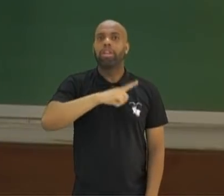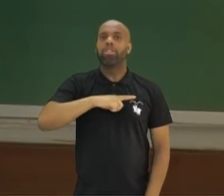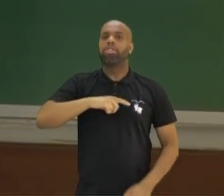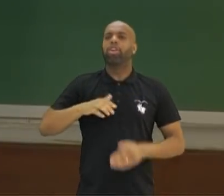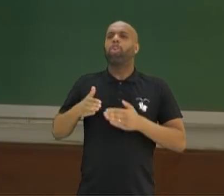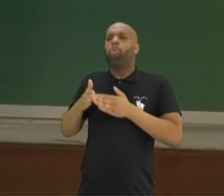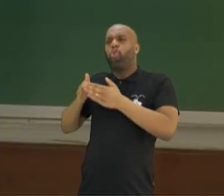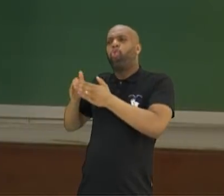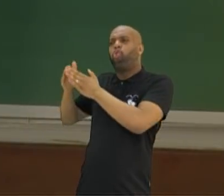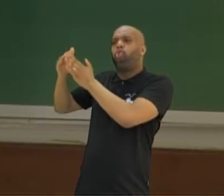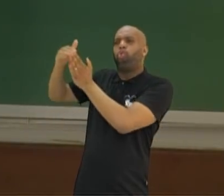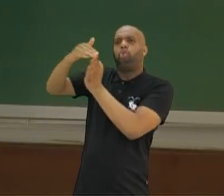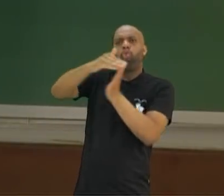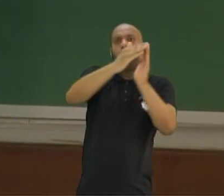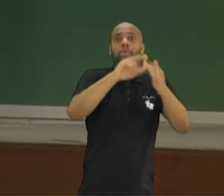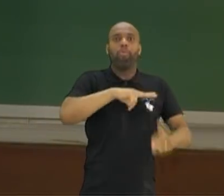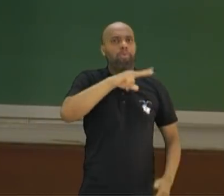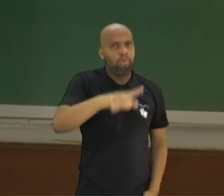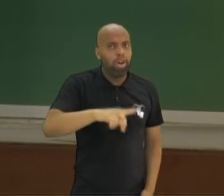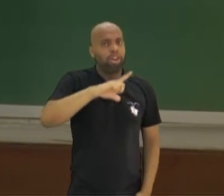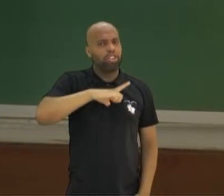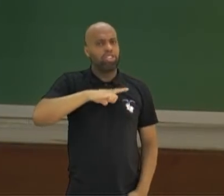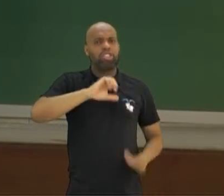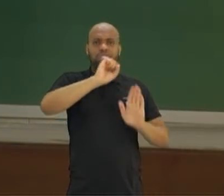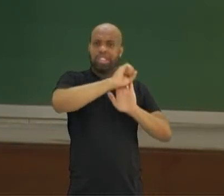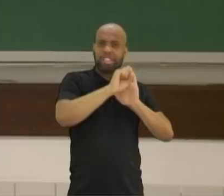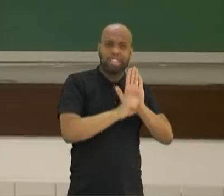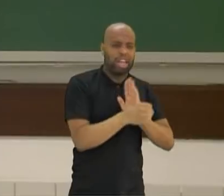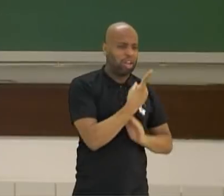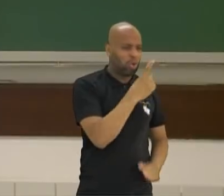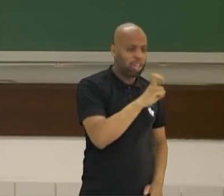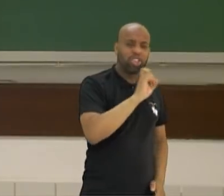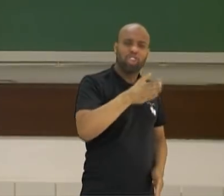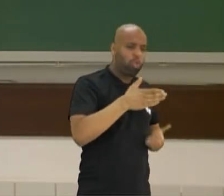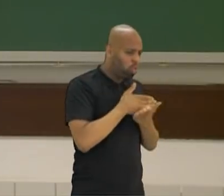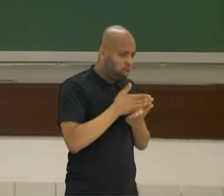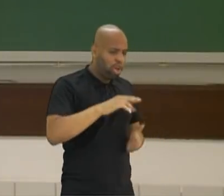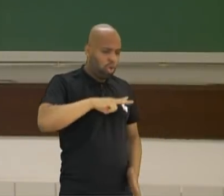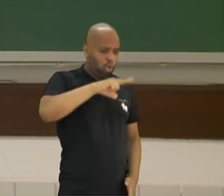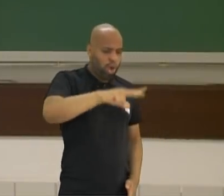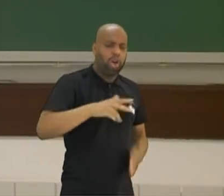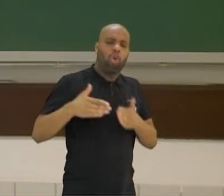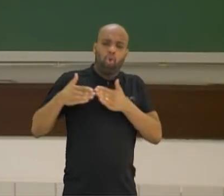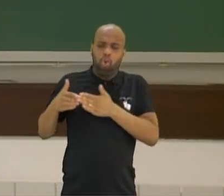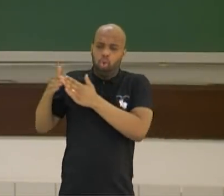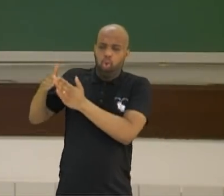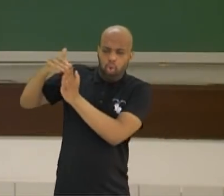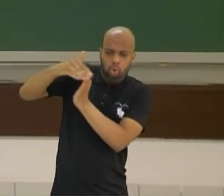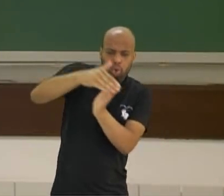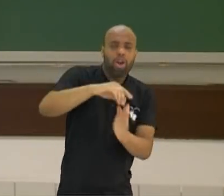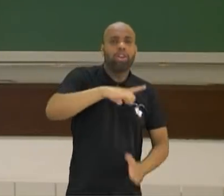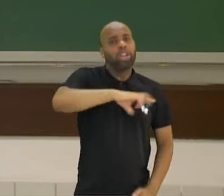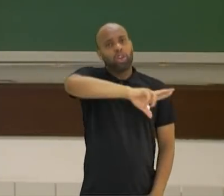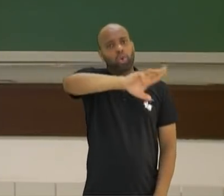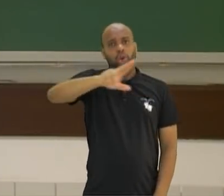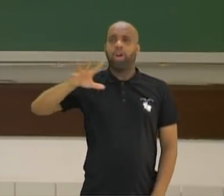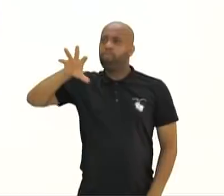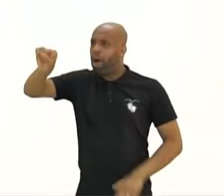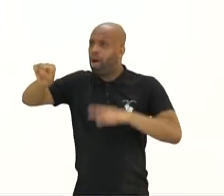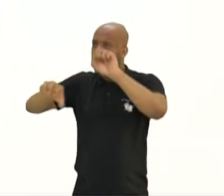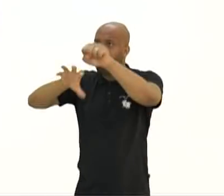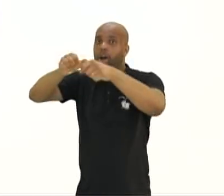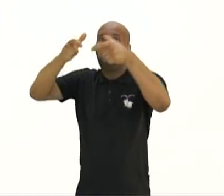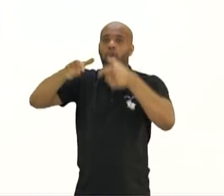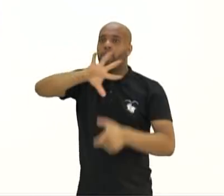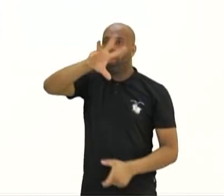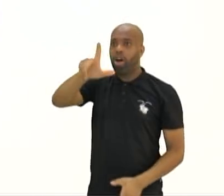ocorrido muito tempo antes. Desde o século XV, os portugueses já estavam navegando. E eles ocuparam vários territórios do norte da